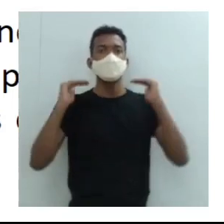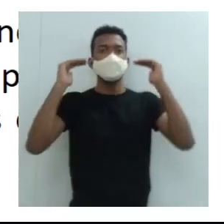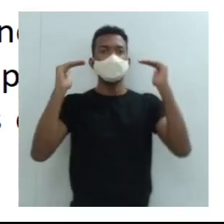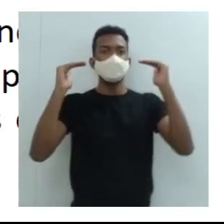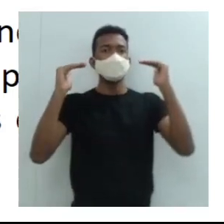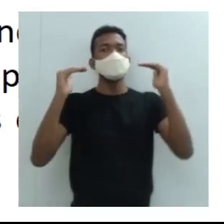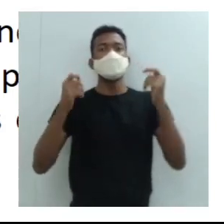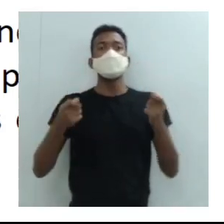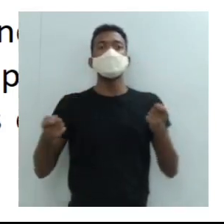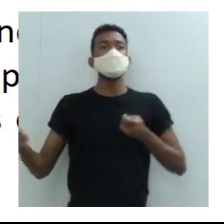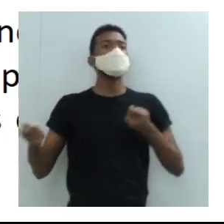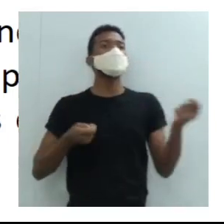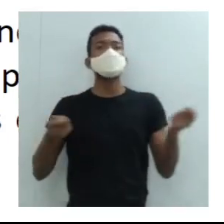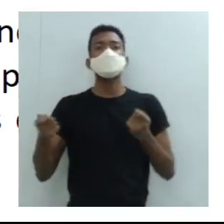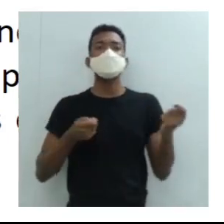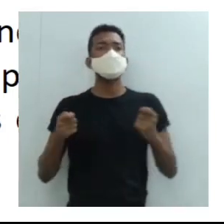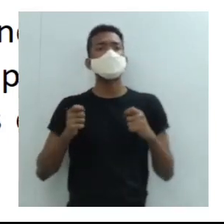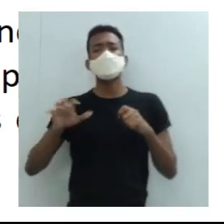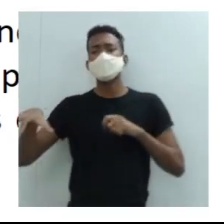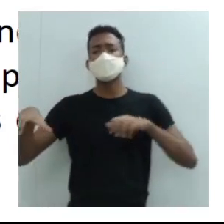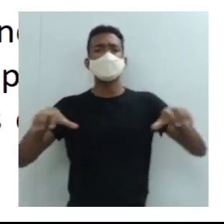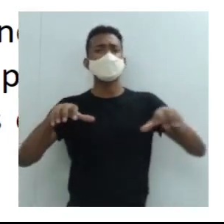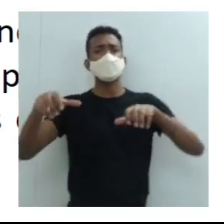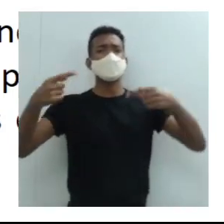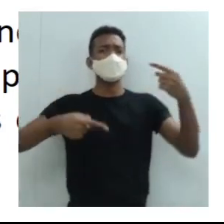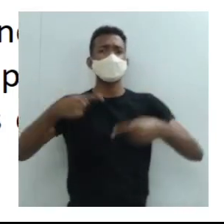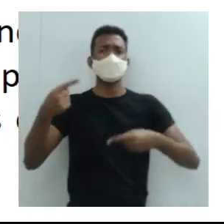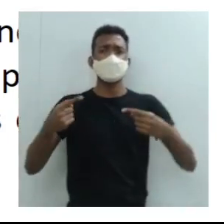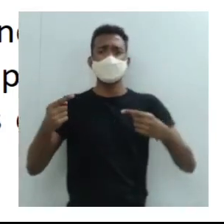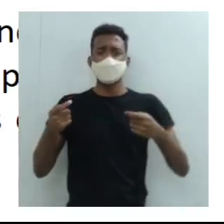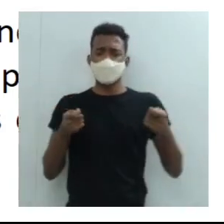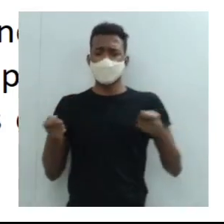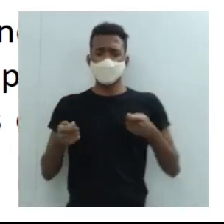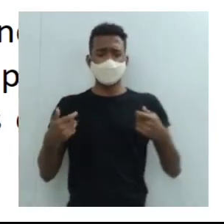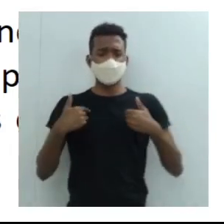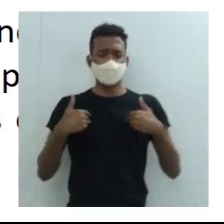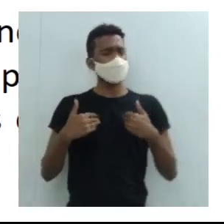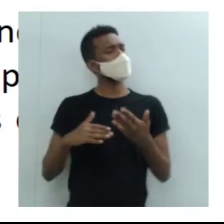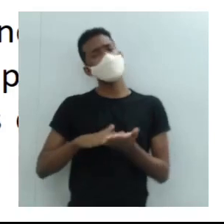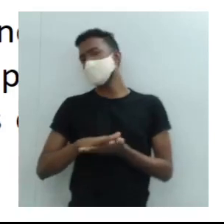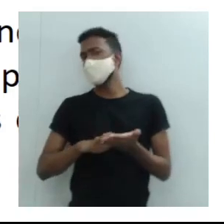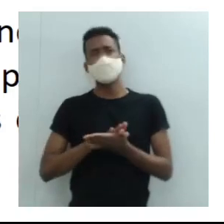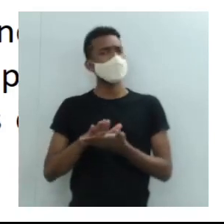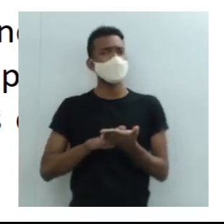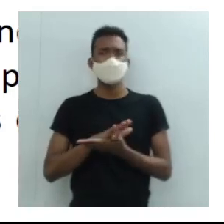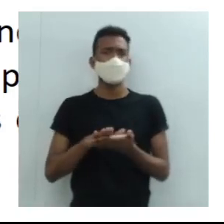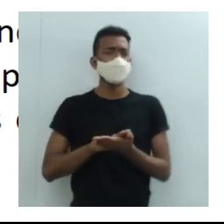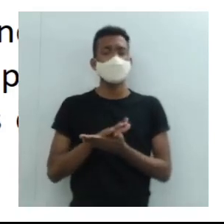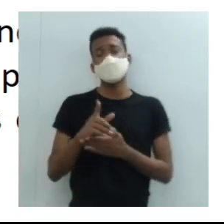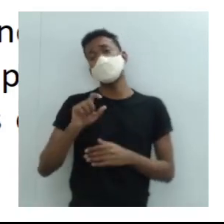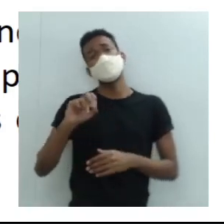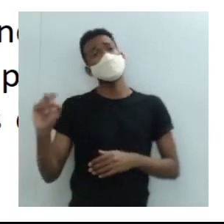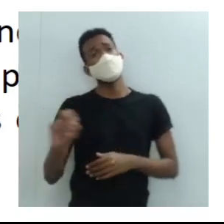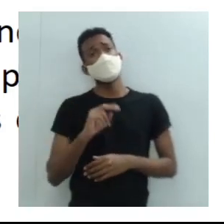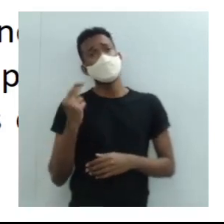era controlado por outras instituições políticas ou por